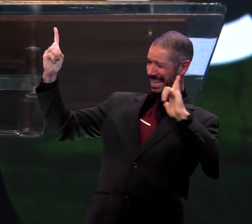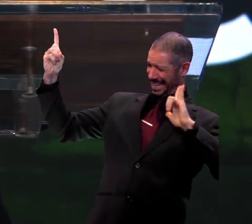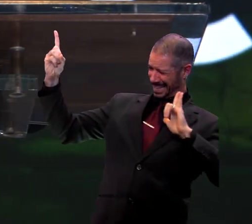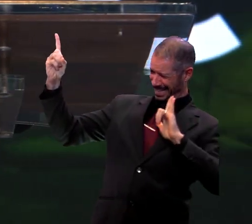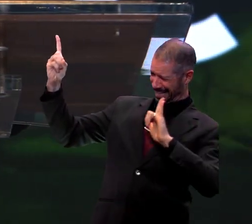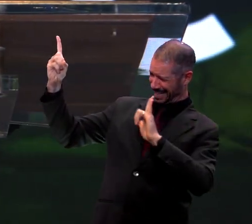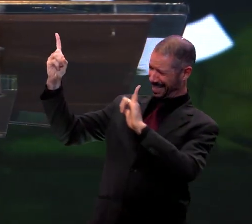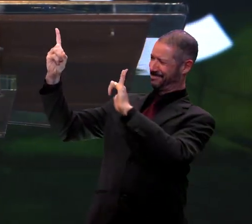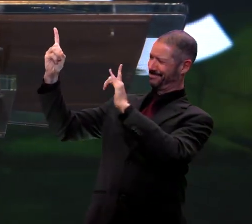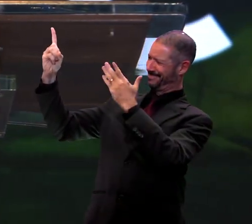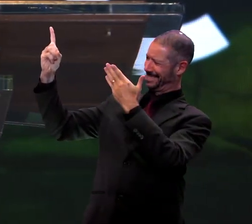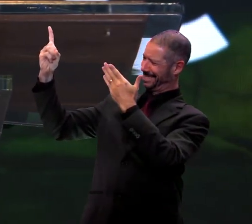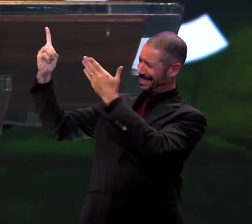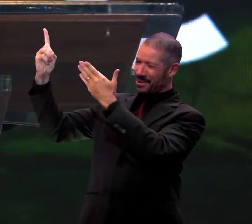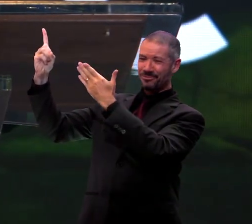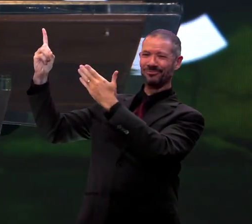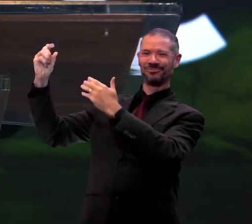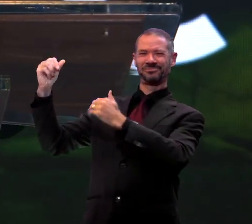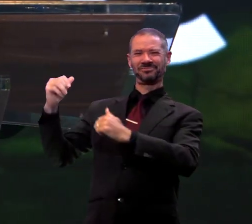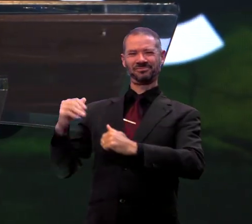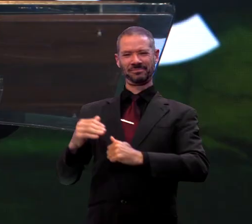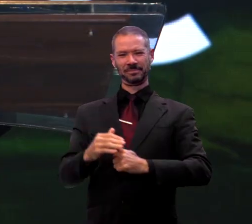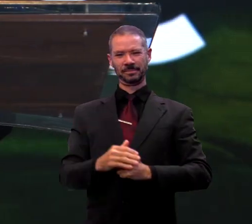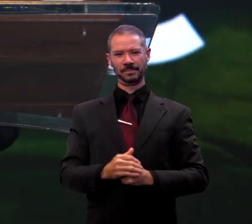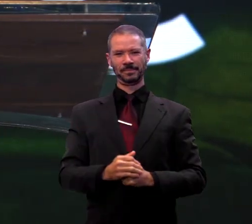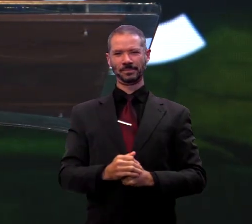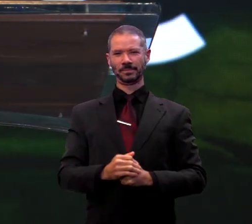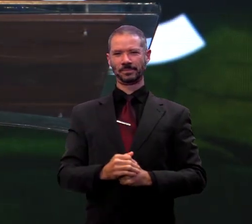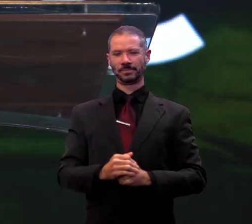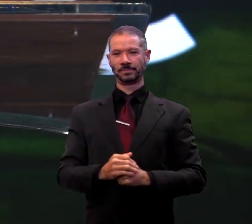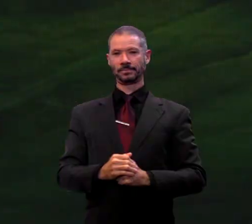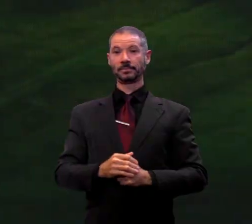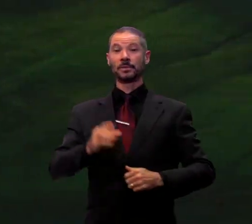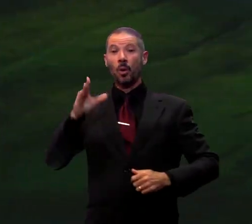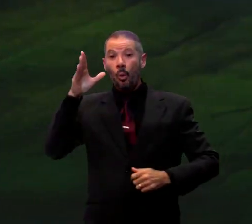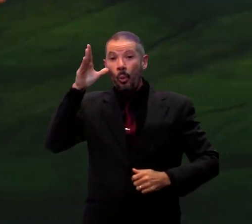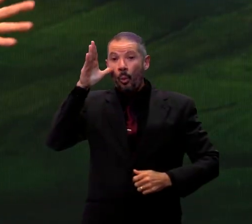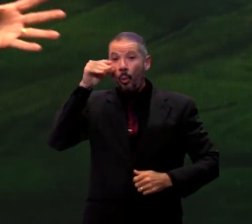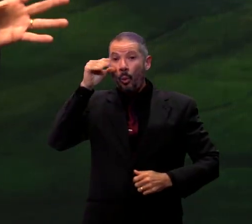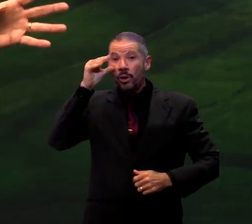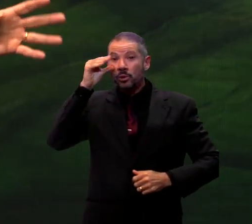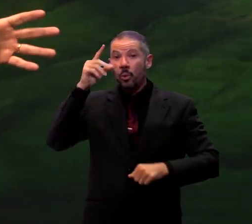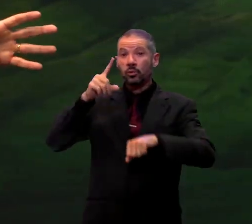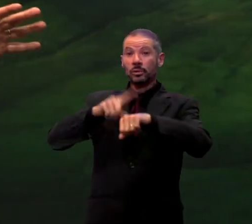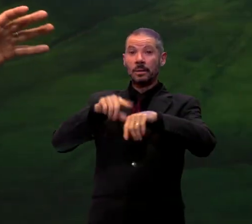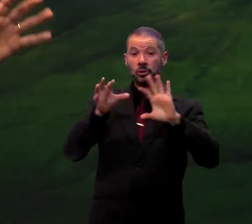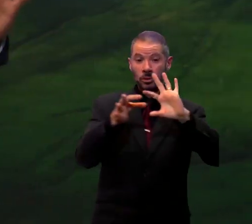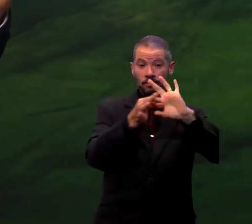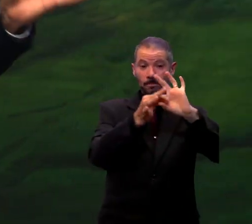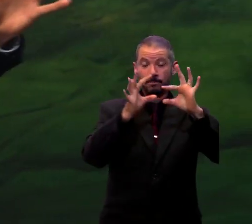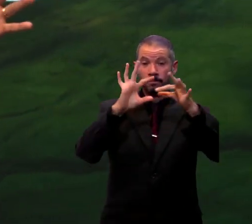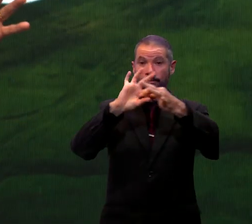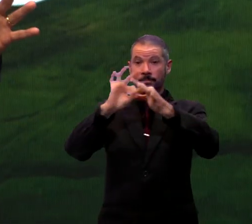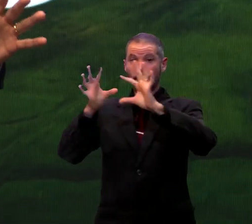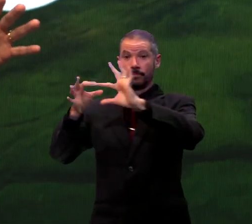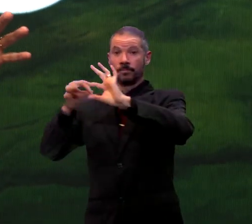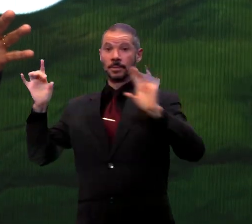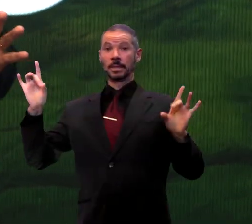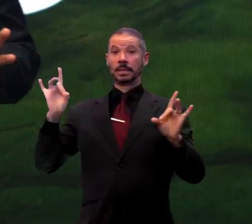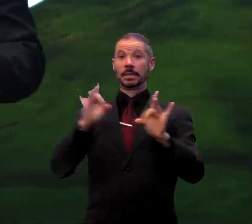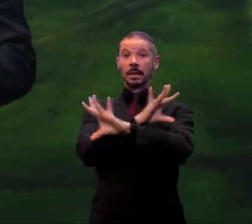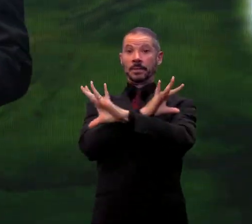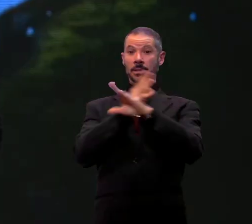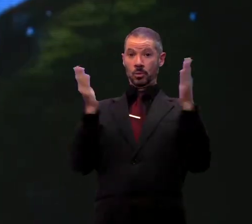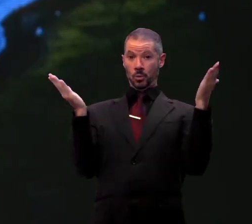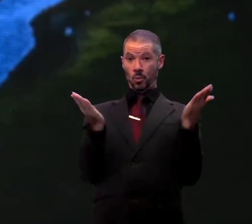a Deus. Ame a Deus. É curioso, em tempos de Olimpíada, não é? A gente está terminando a Olimpíada